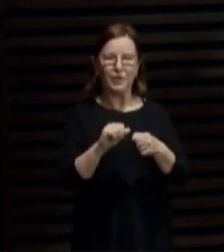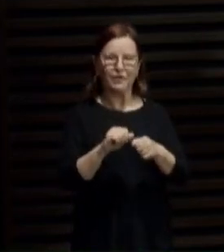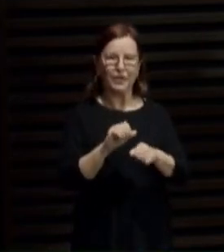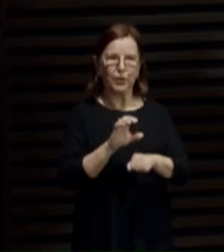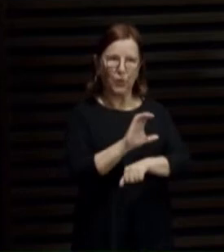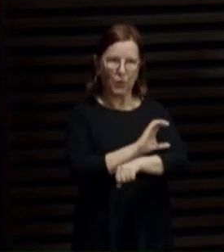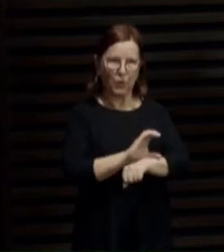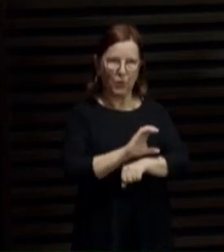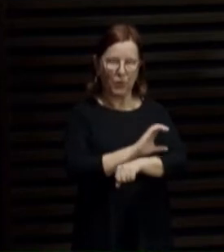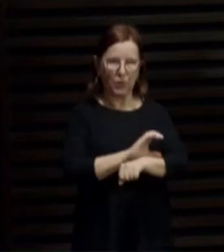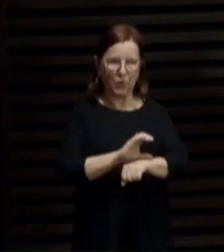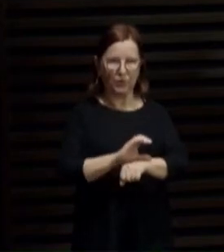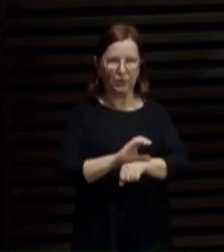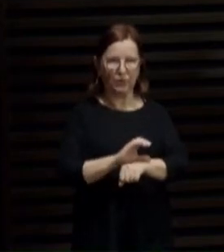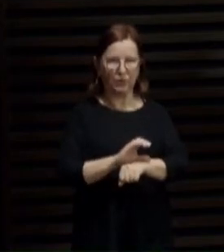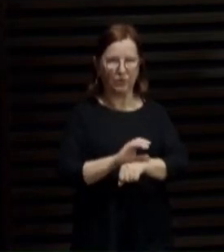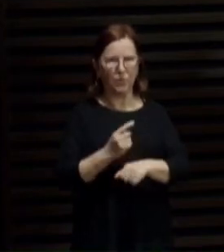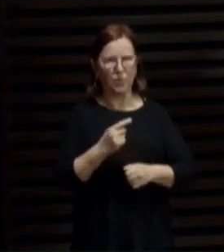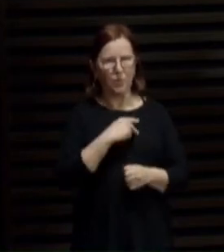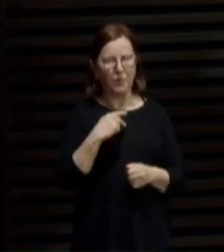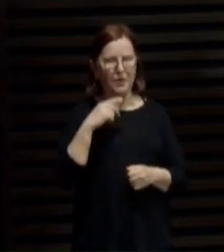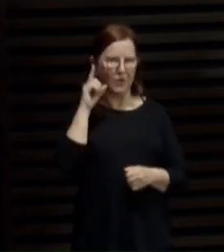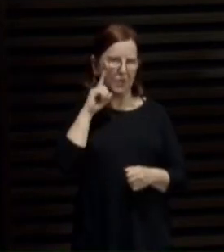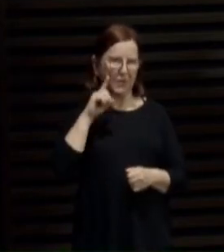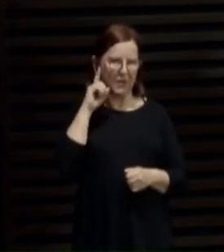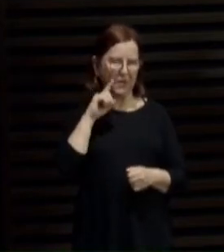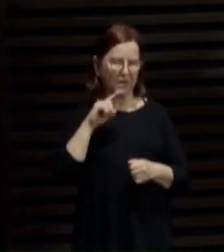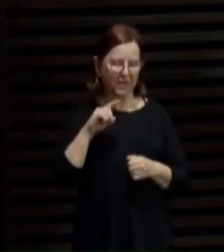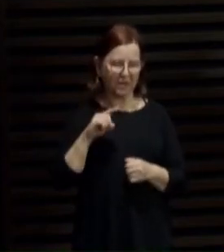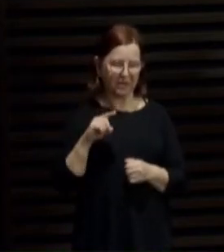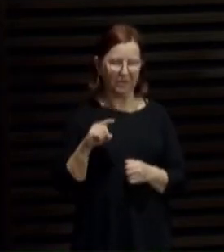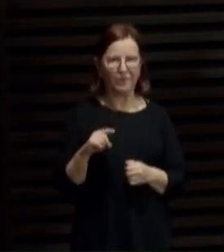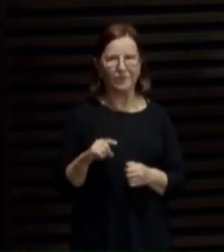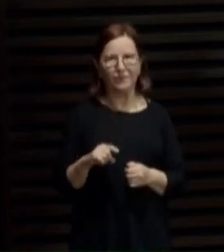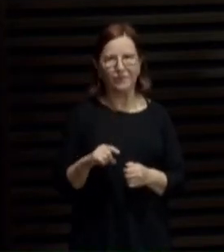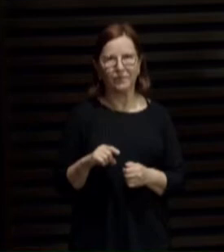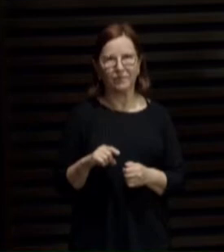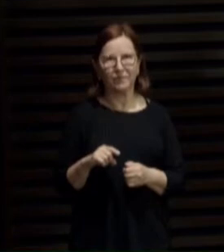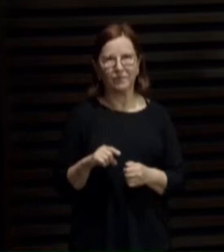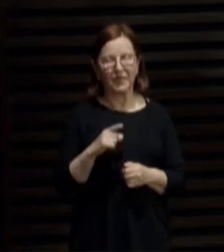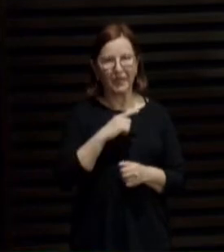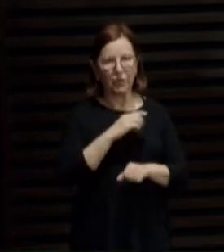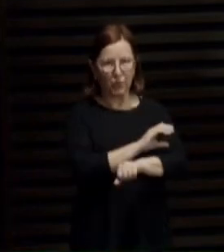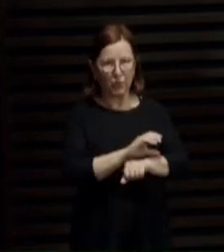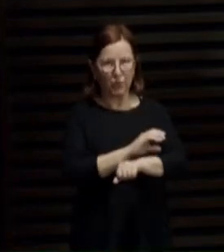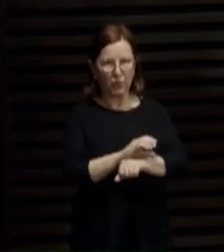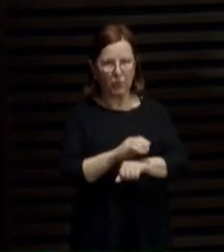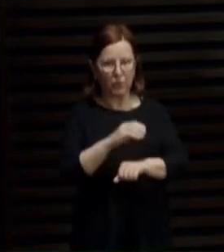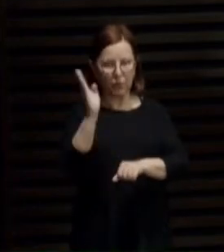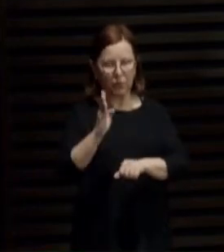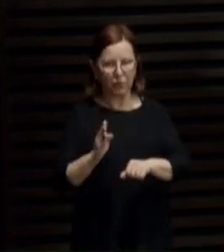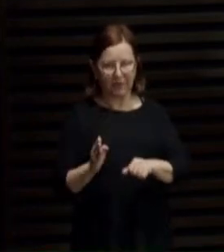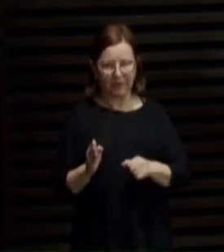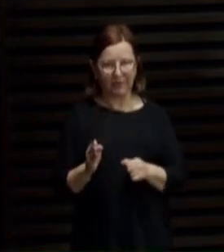com Larry Coy. Era um pastor americano que tinha um curso no Brasil chamado Conflitos